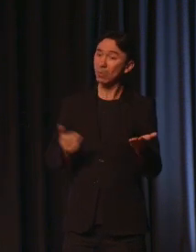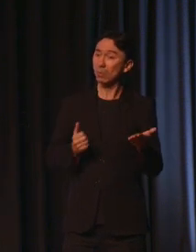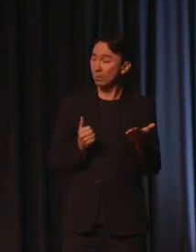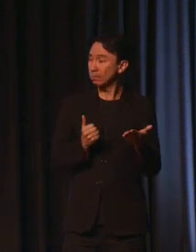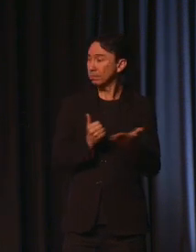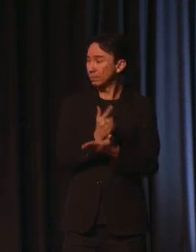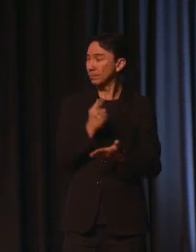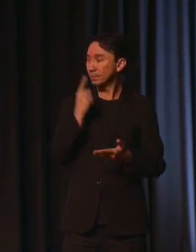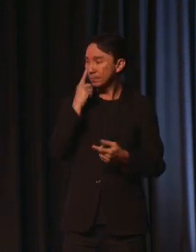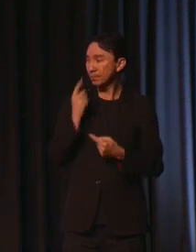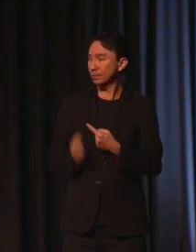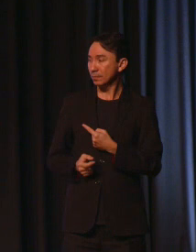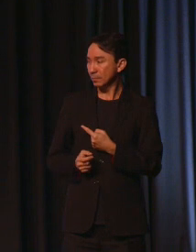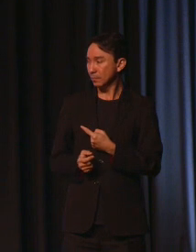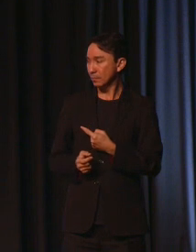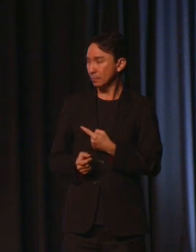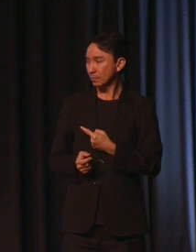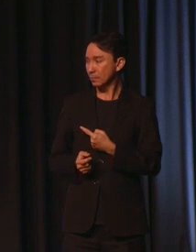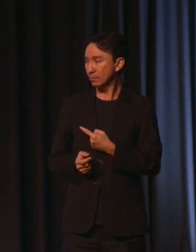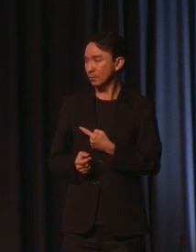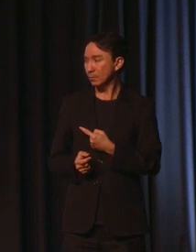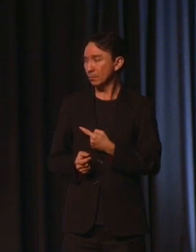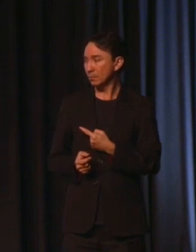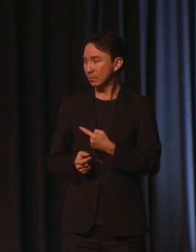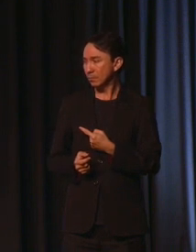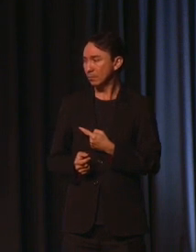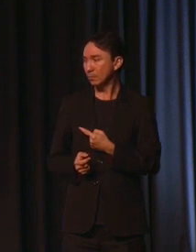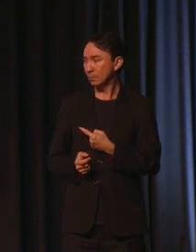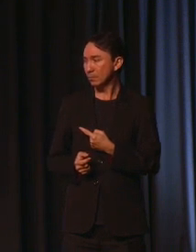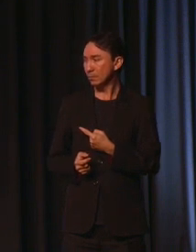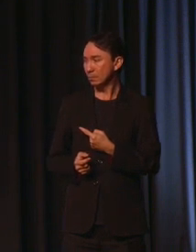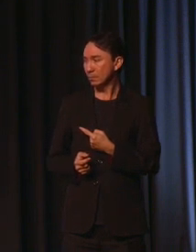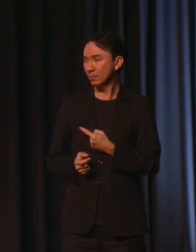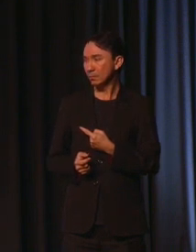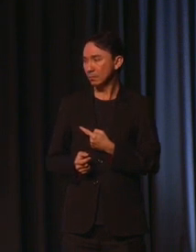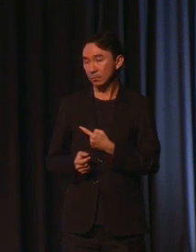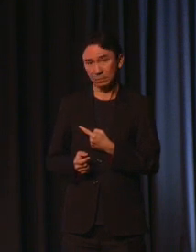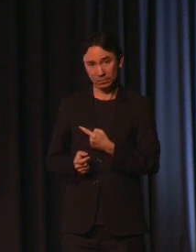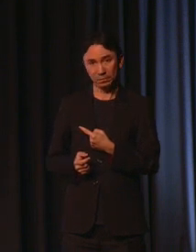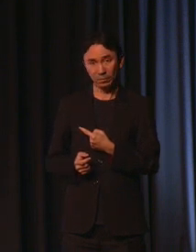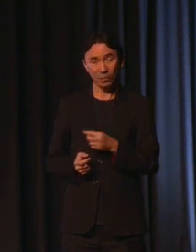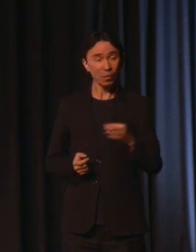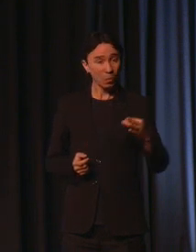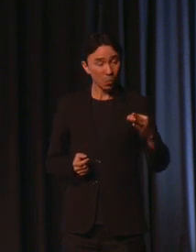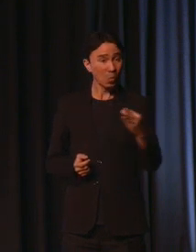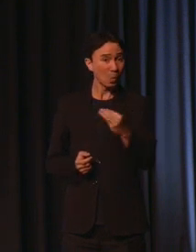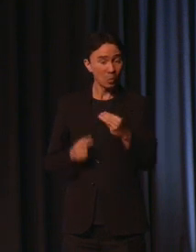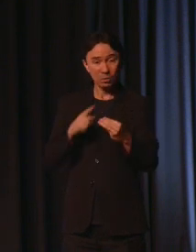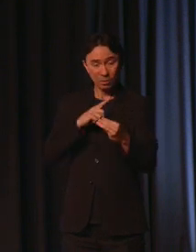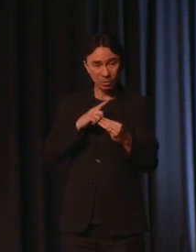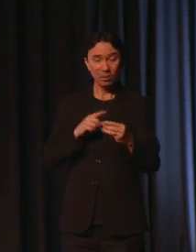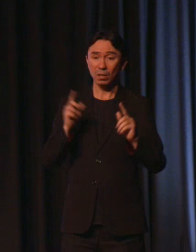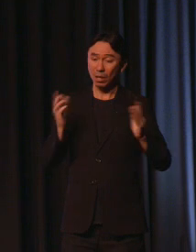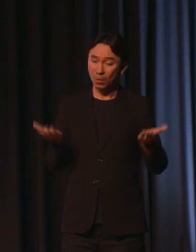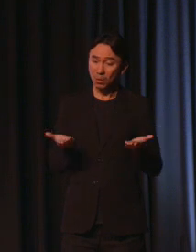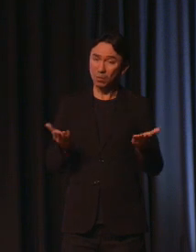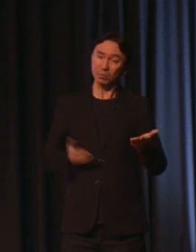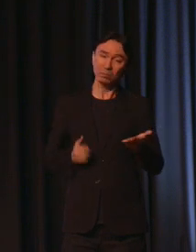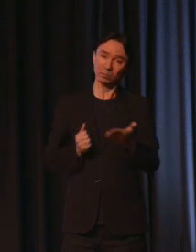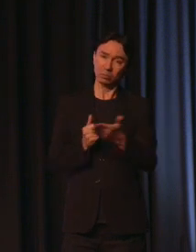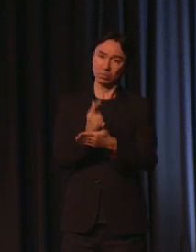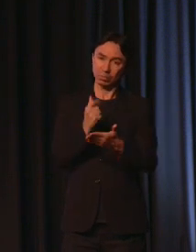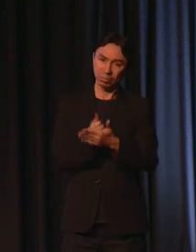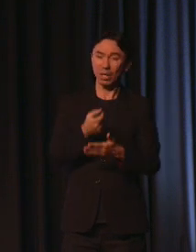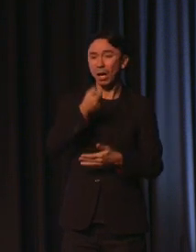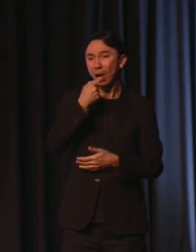9, fator 13, fator de von Willebrand, CPPA, CP, ácido tranexâmico, desmopressina e emicizumab.